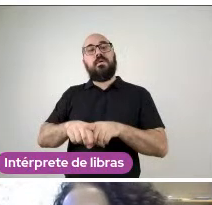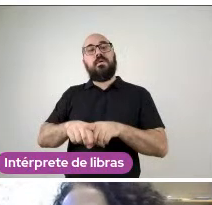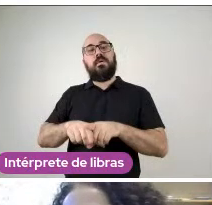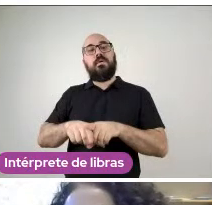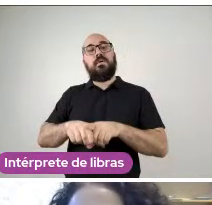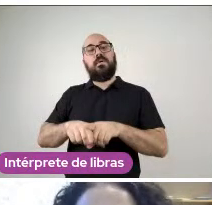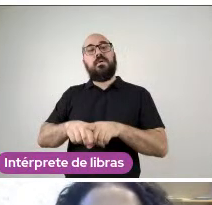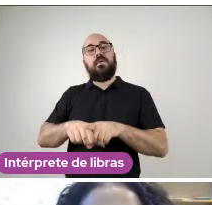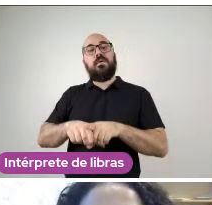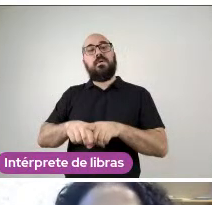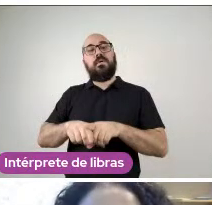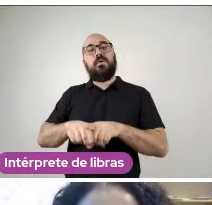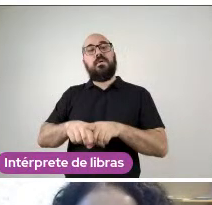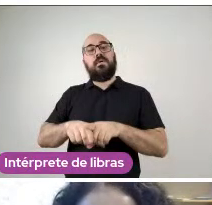exemplos do que pode, né,